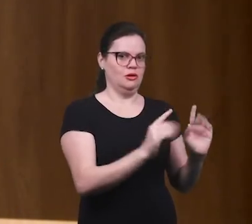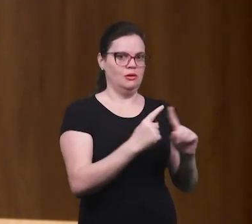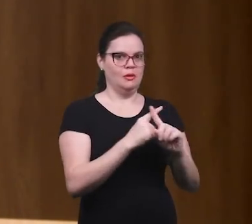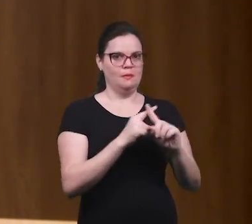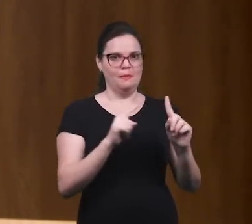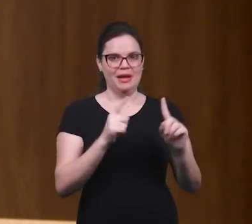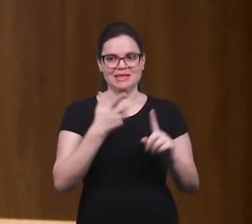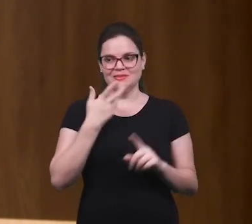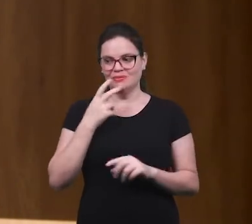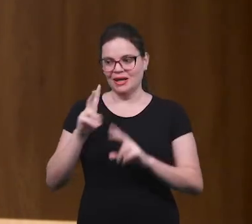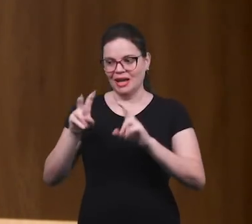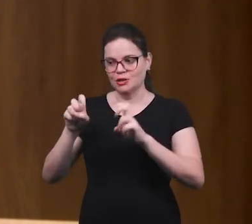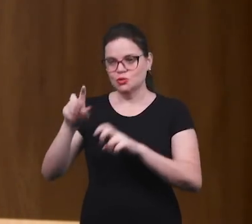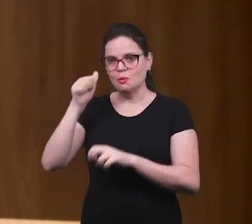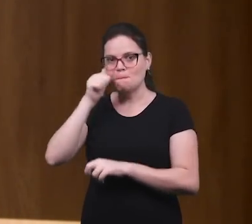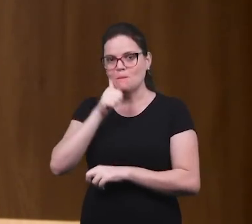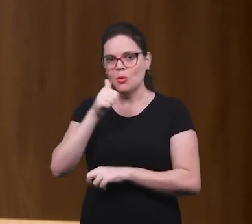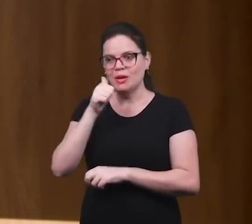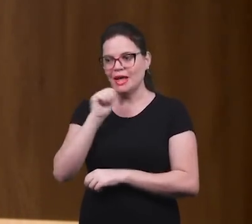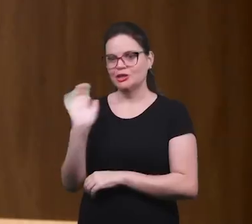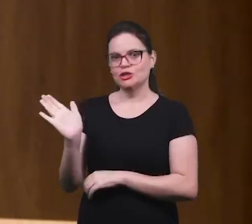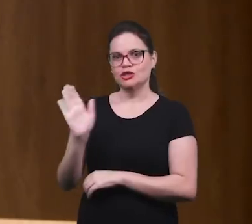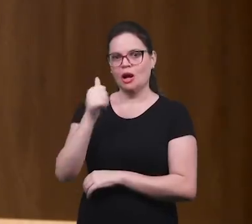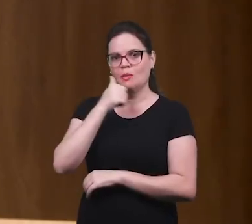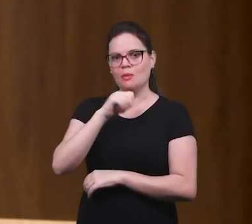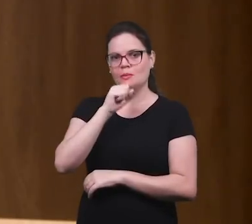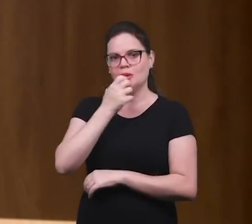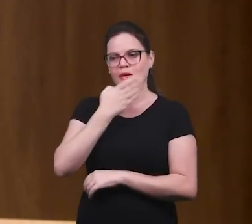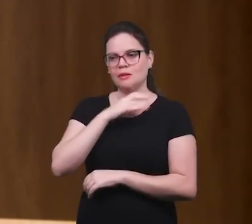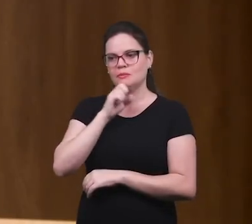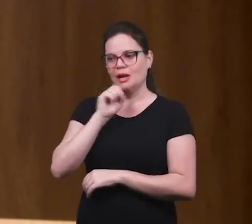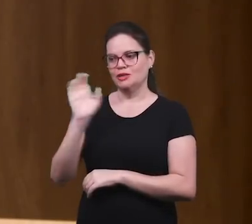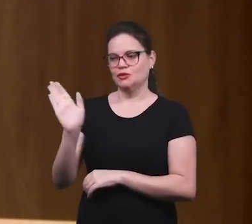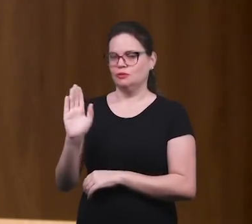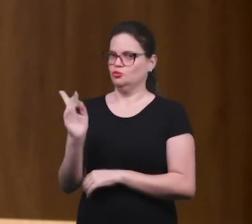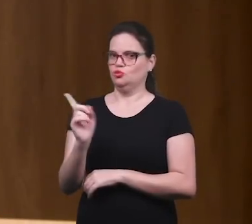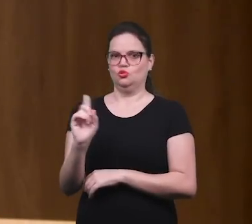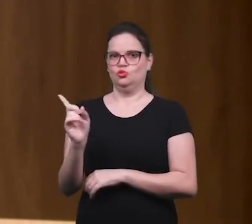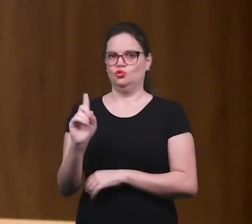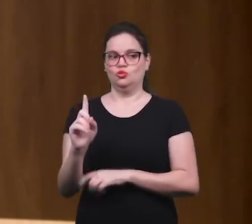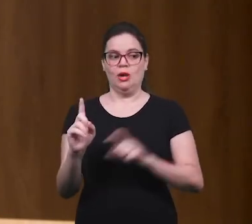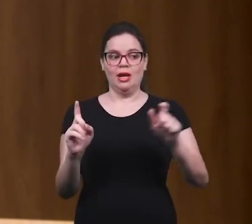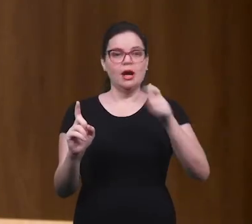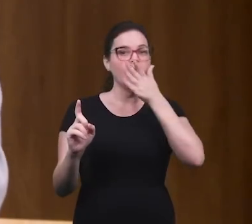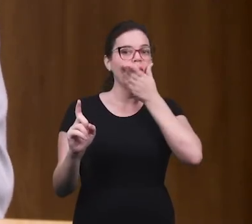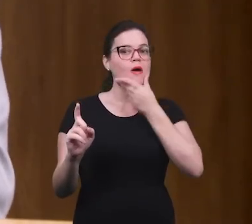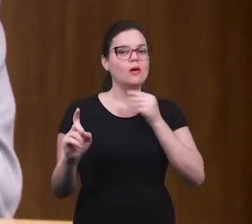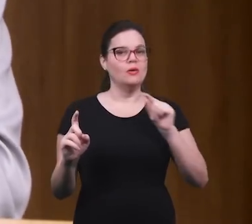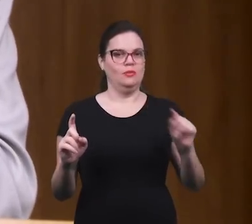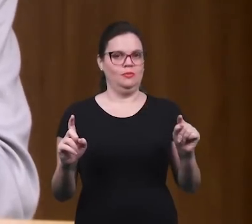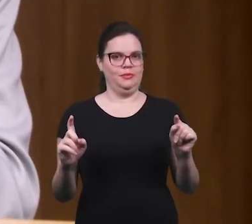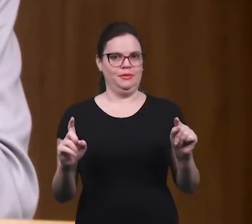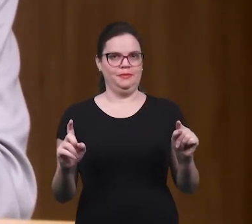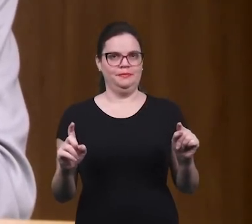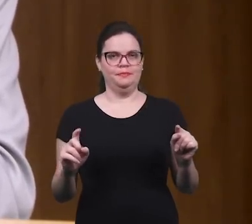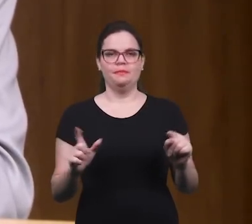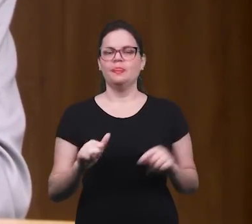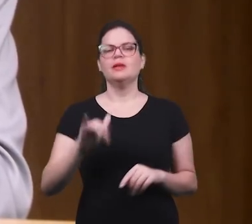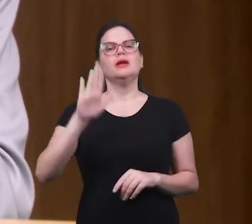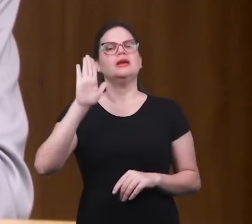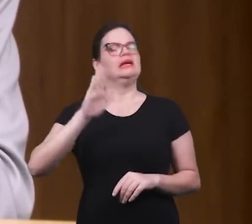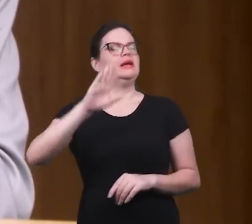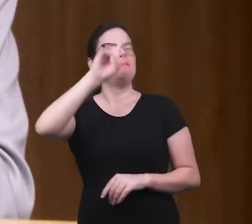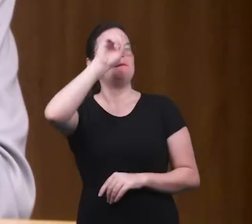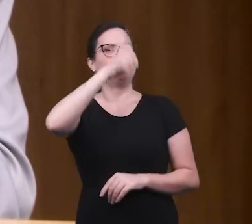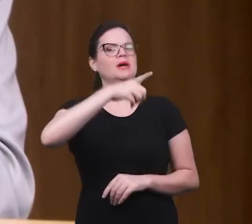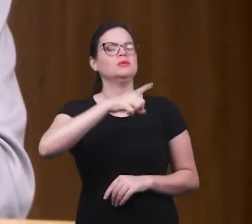versículo, essa ordem bíblica, a primeira vez que ela foi dada foi por Deus no Gênesis. Foi